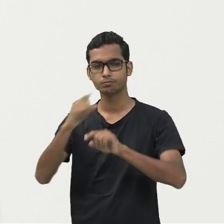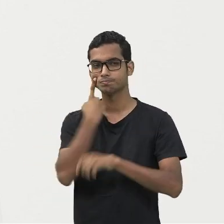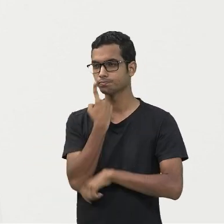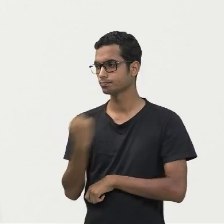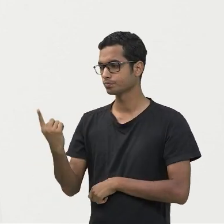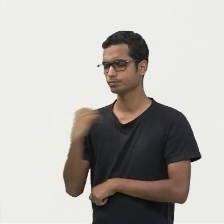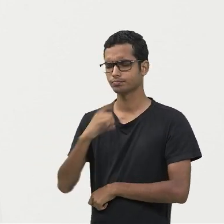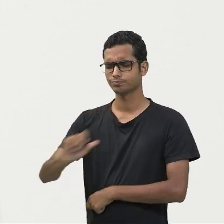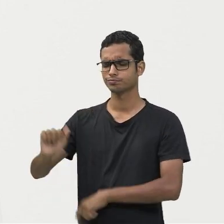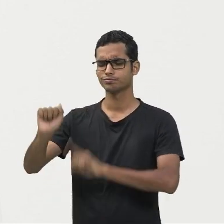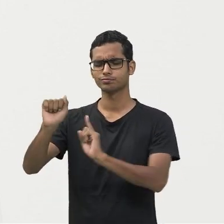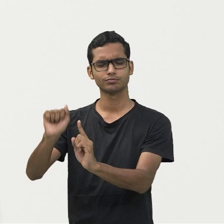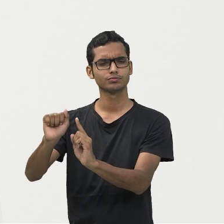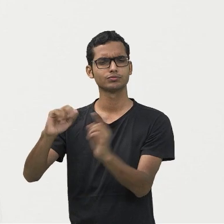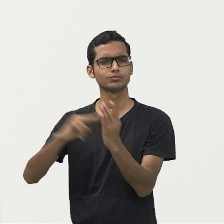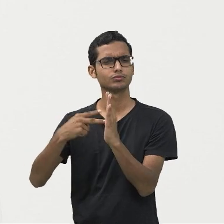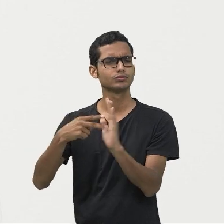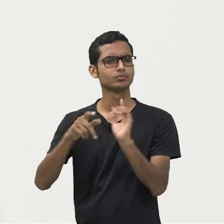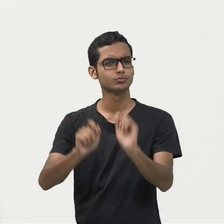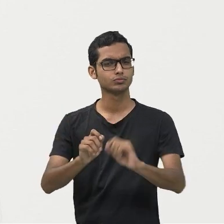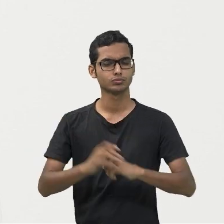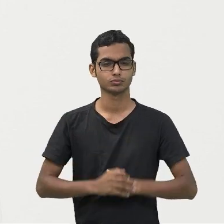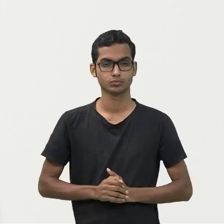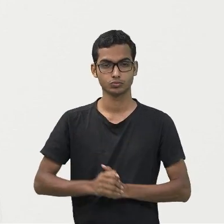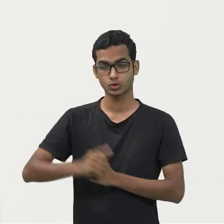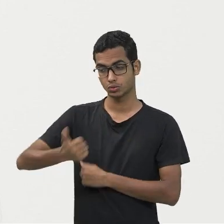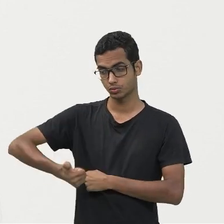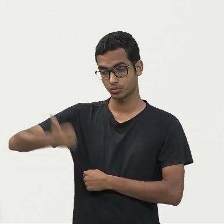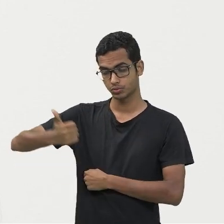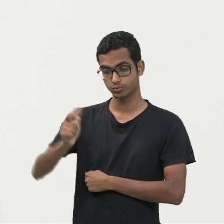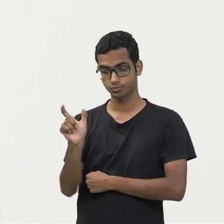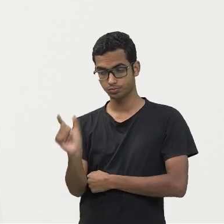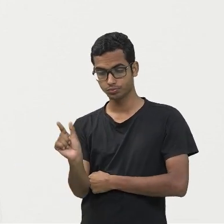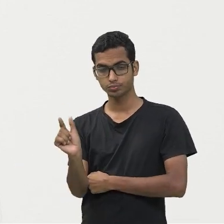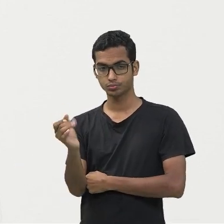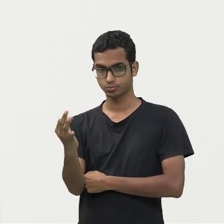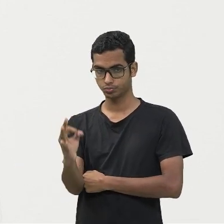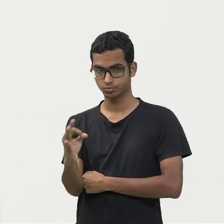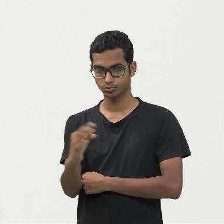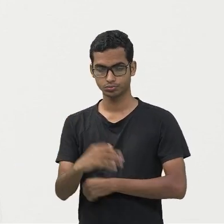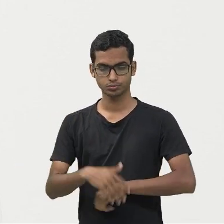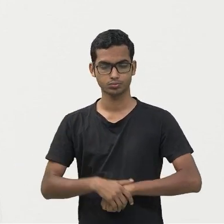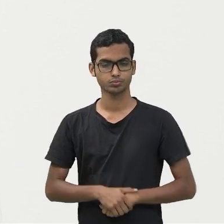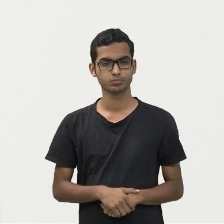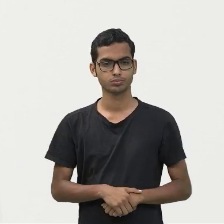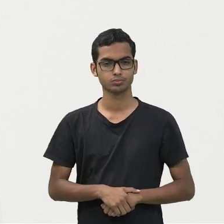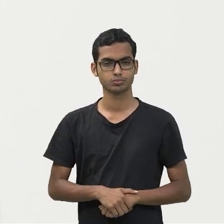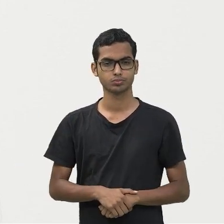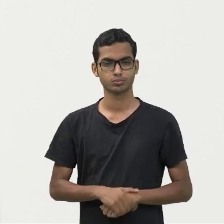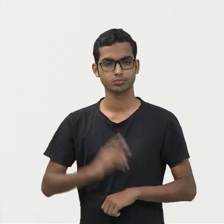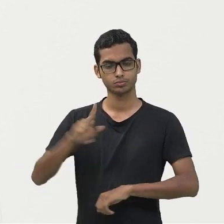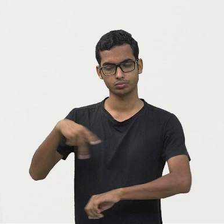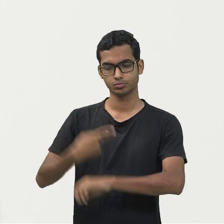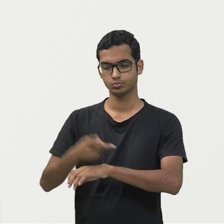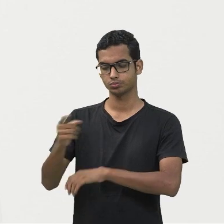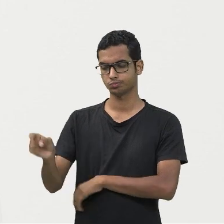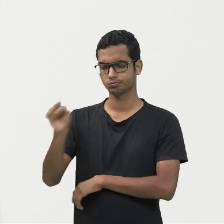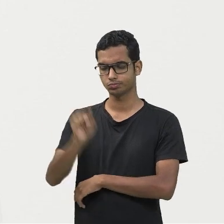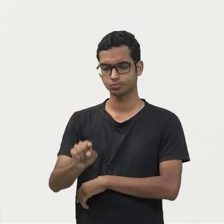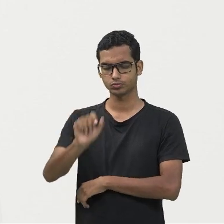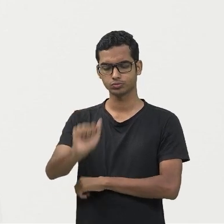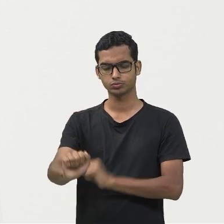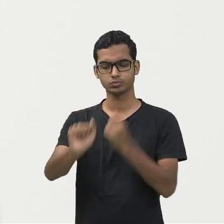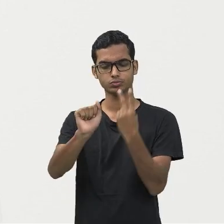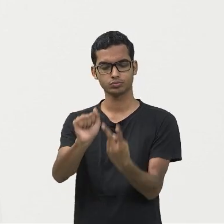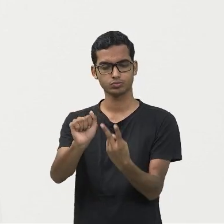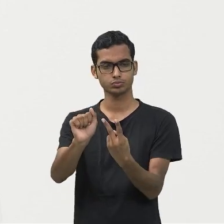significa? Significa que é o meu primeiro termo, tá? E aí, então, o meu A2 significa o quê? Que é o